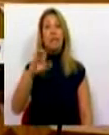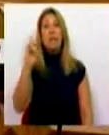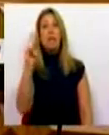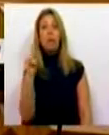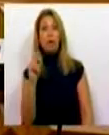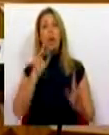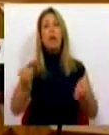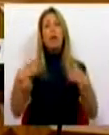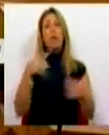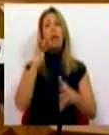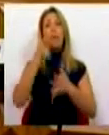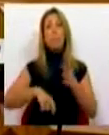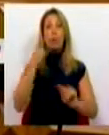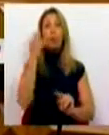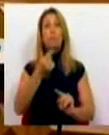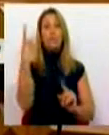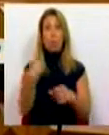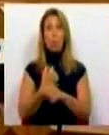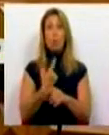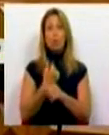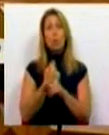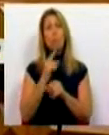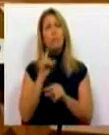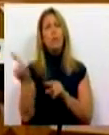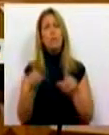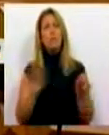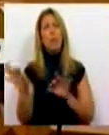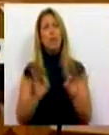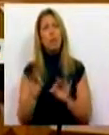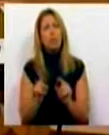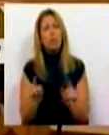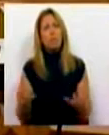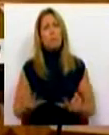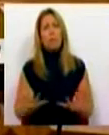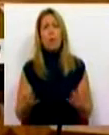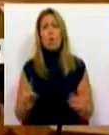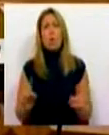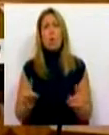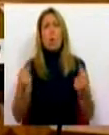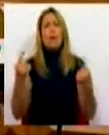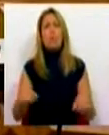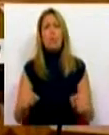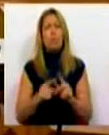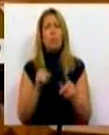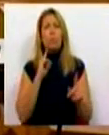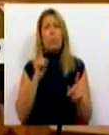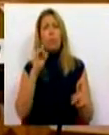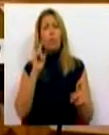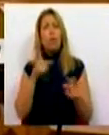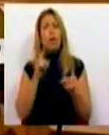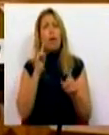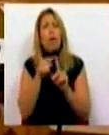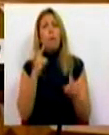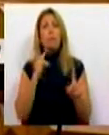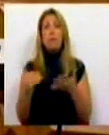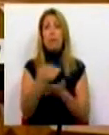impostos especiais sobre o consumo, que são impostos seletivos, cujo objetivo não é apenas nem primordialmente a receita fiscal, é